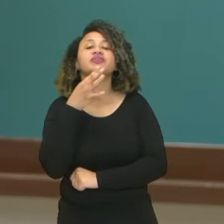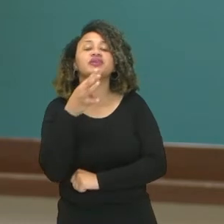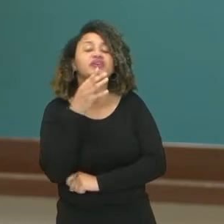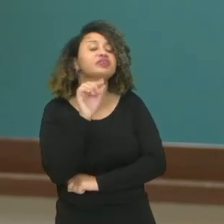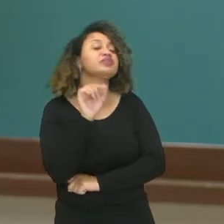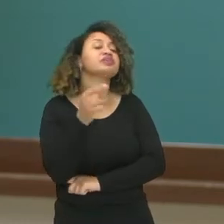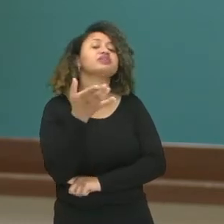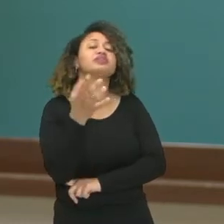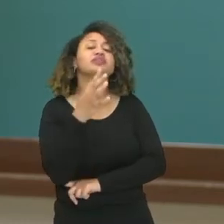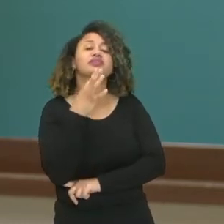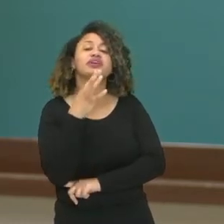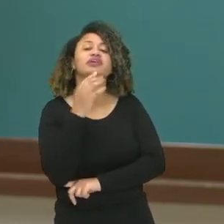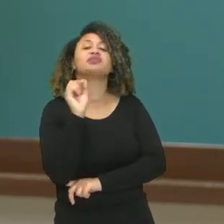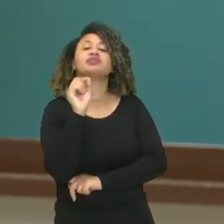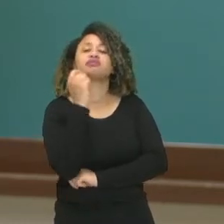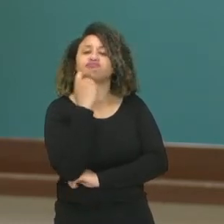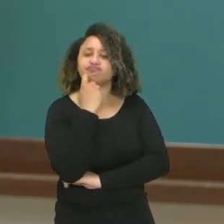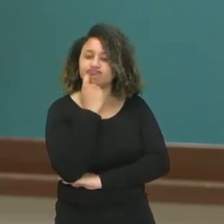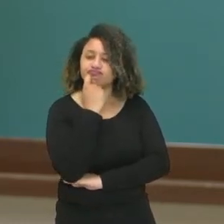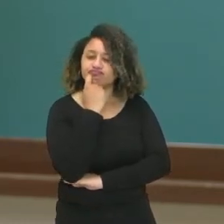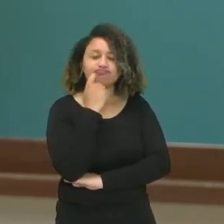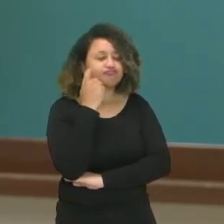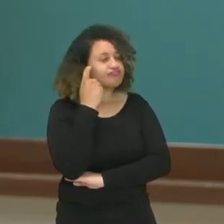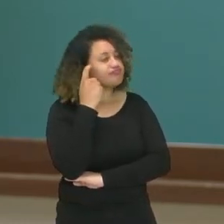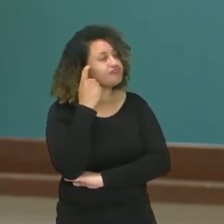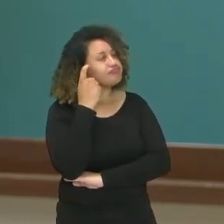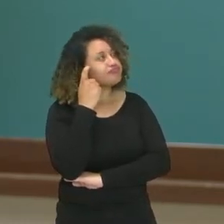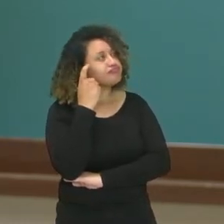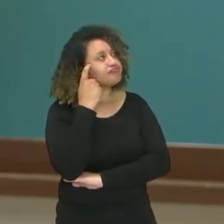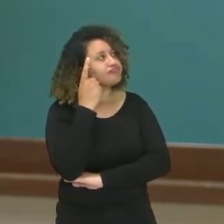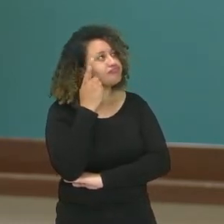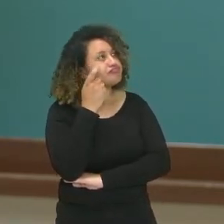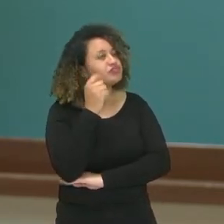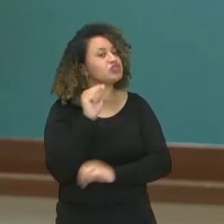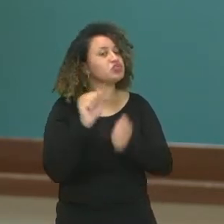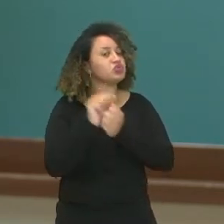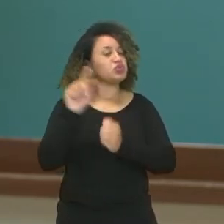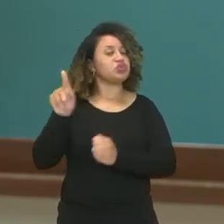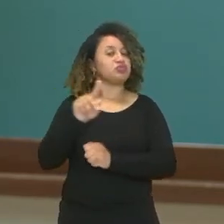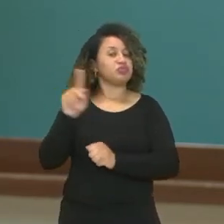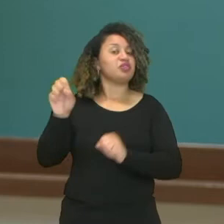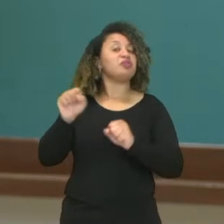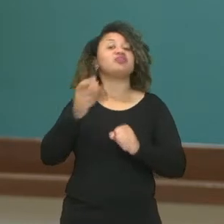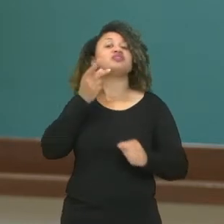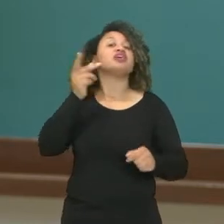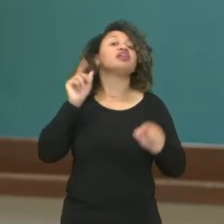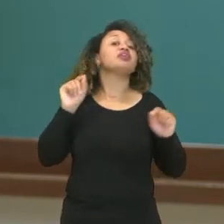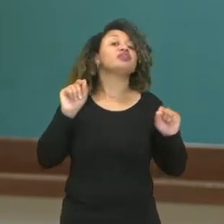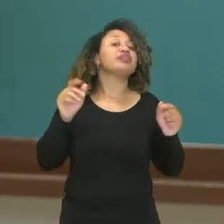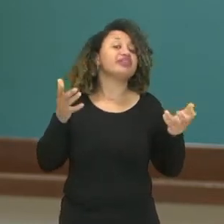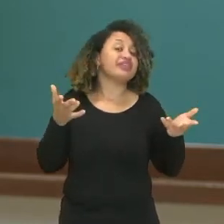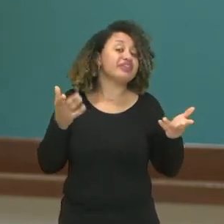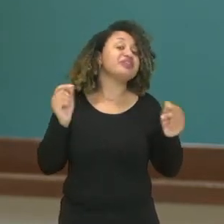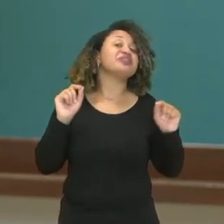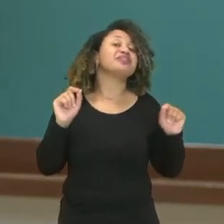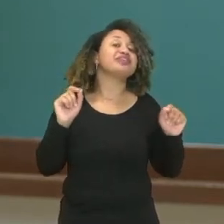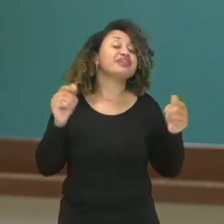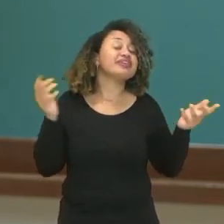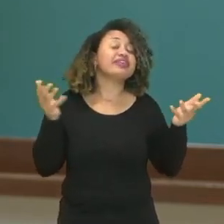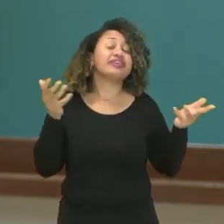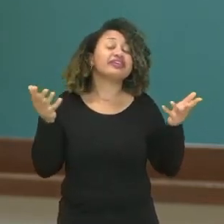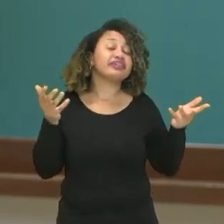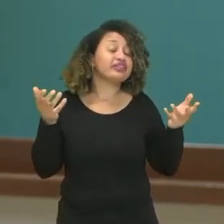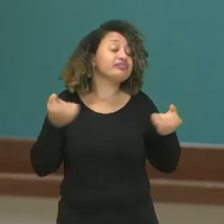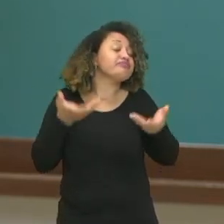são os equipamentos que vocês conhecem? Pense aí. Se tiver com o professor, pode falar alto. Quais são os equipamentos que vocês